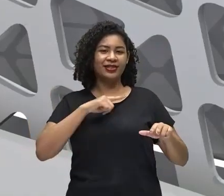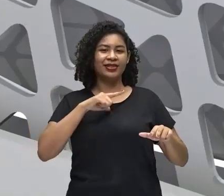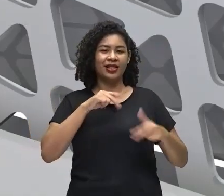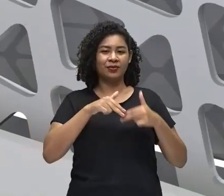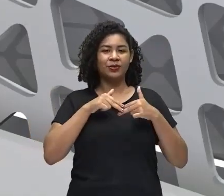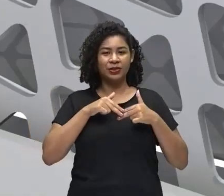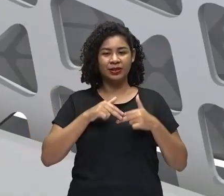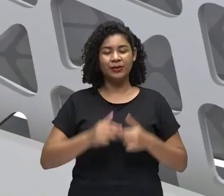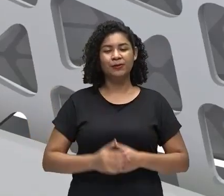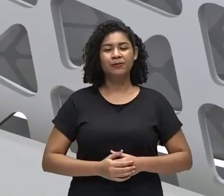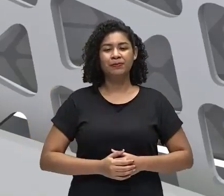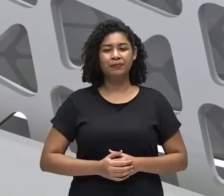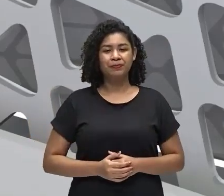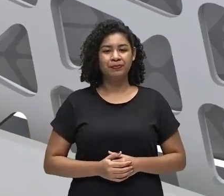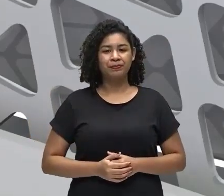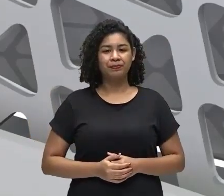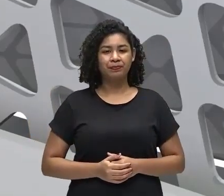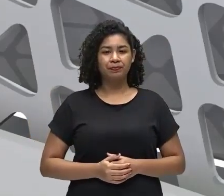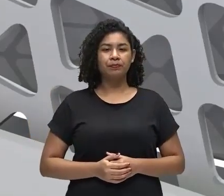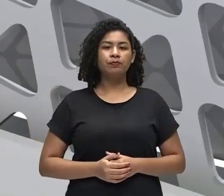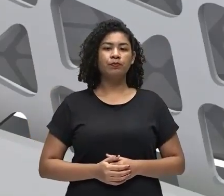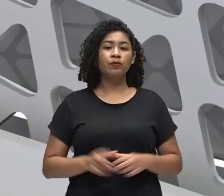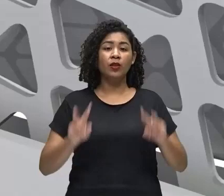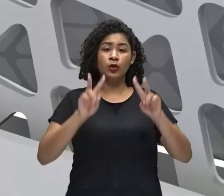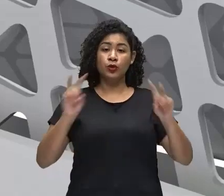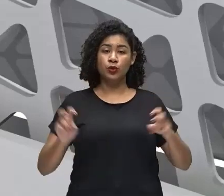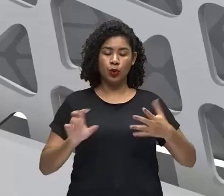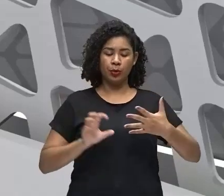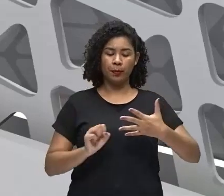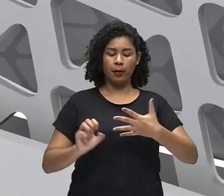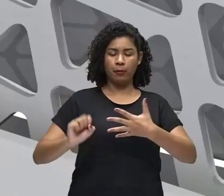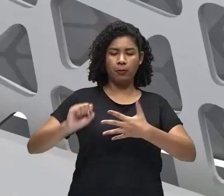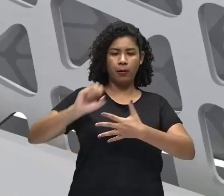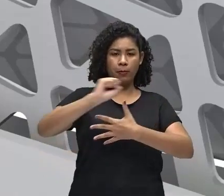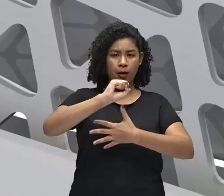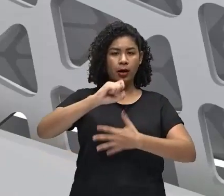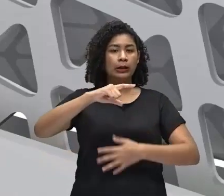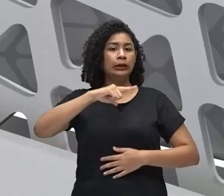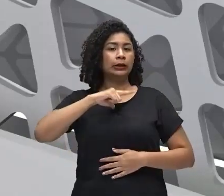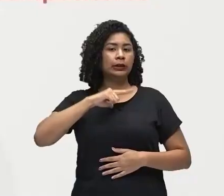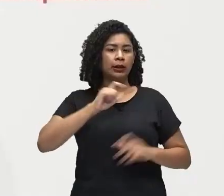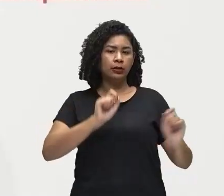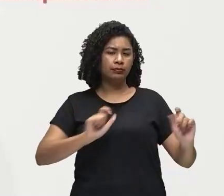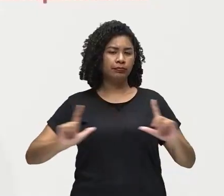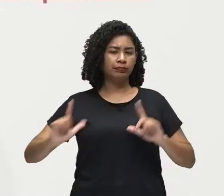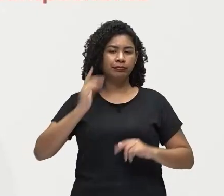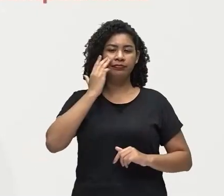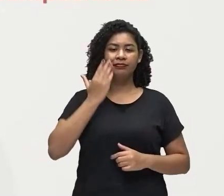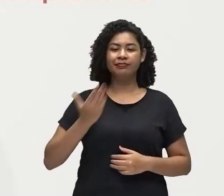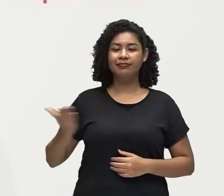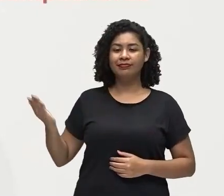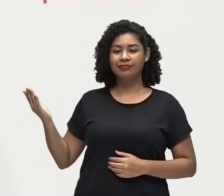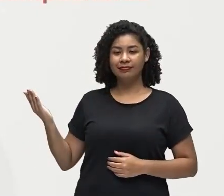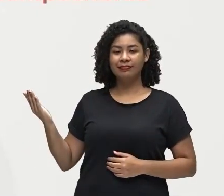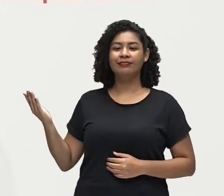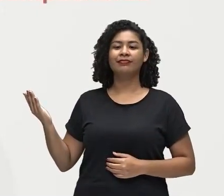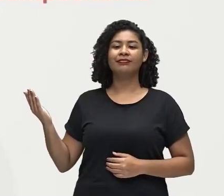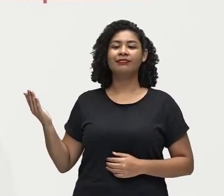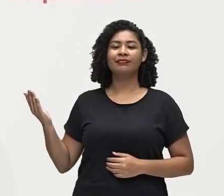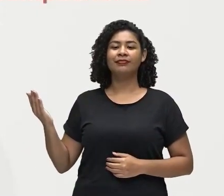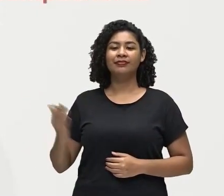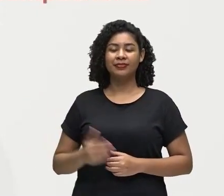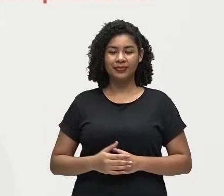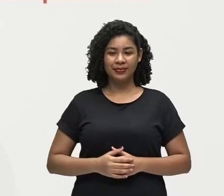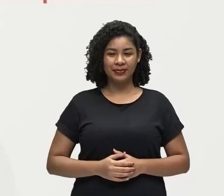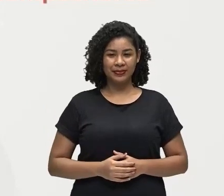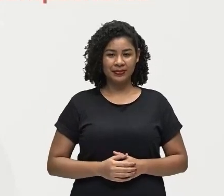energia que a gente observou. Ainda sobre as cadeias alimentares, a gente observa aí na nossa próxima imagem, olha só. As